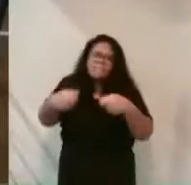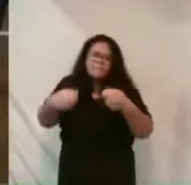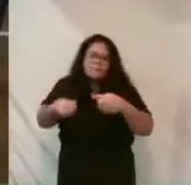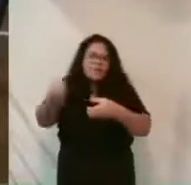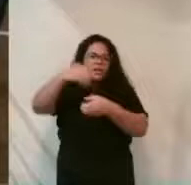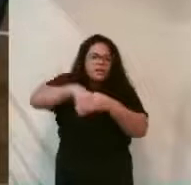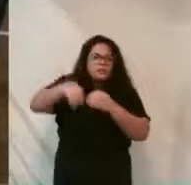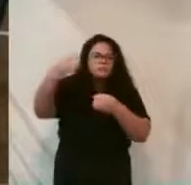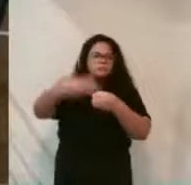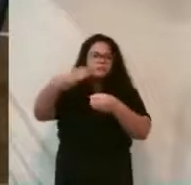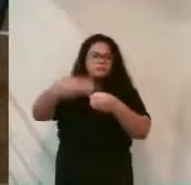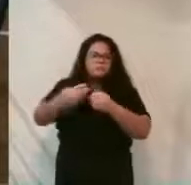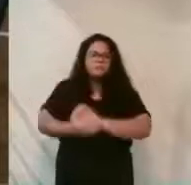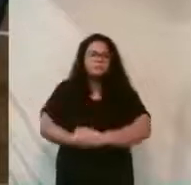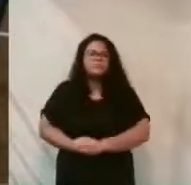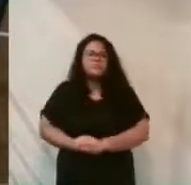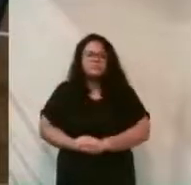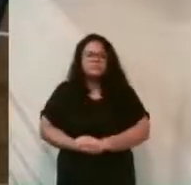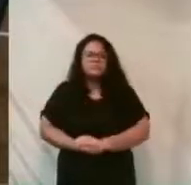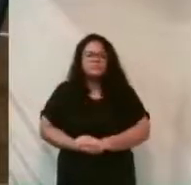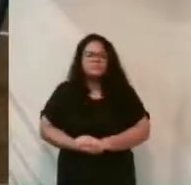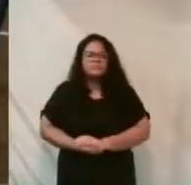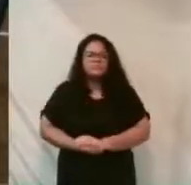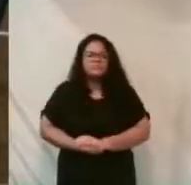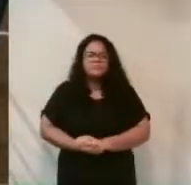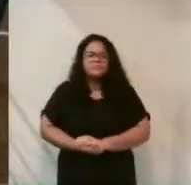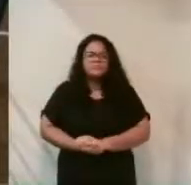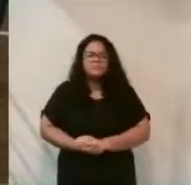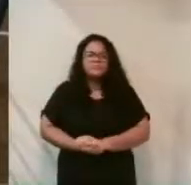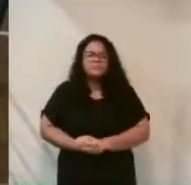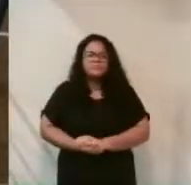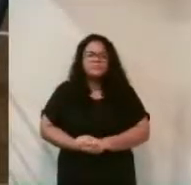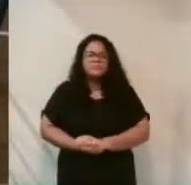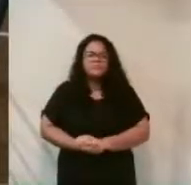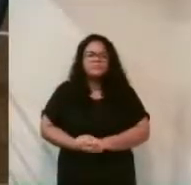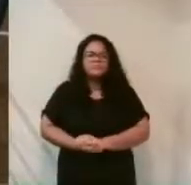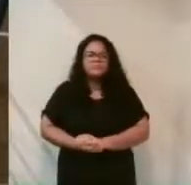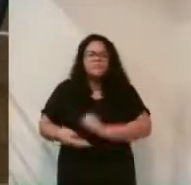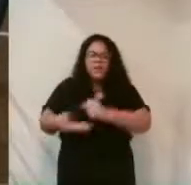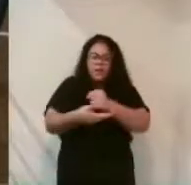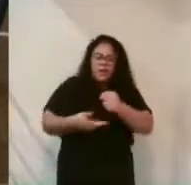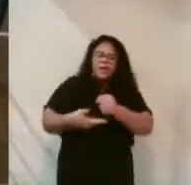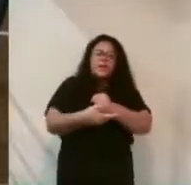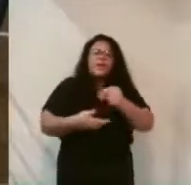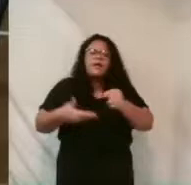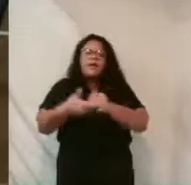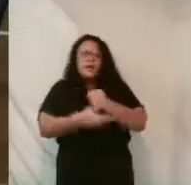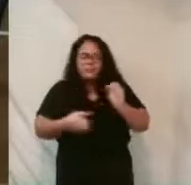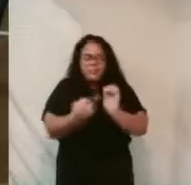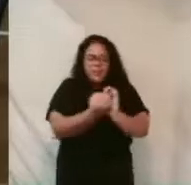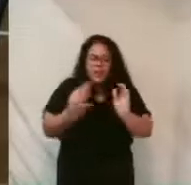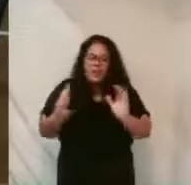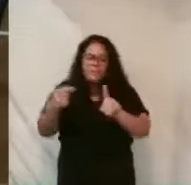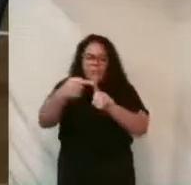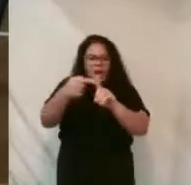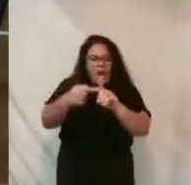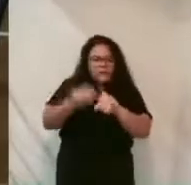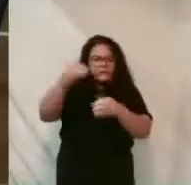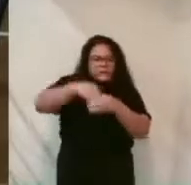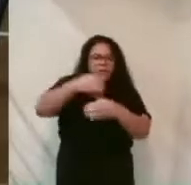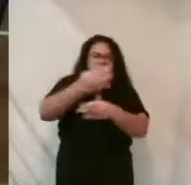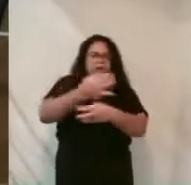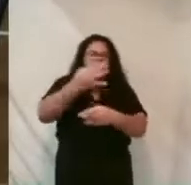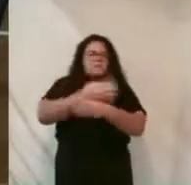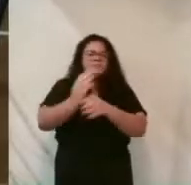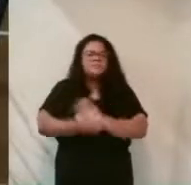pelo porte do município, pelo número de bairros, né, e um cronograma que envolvia, nesse caso, também a resolução e